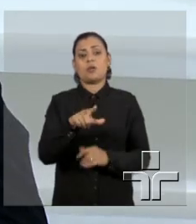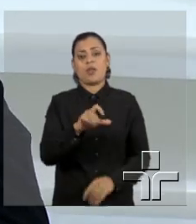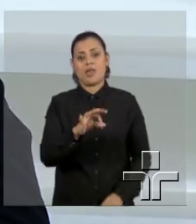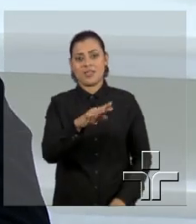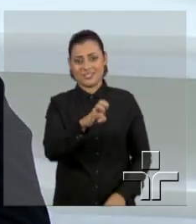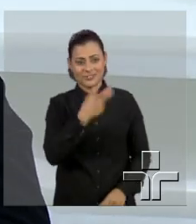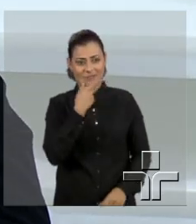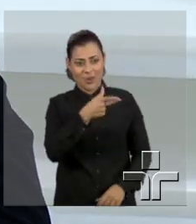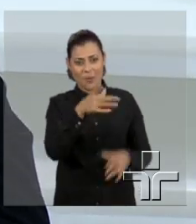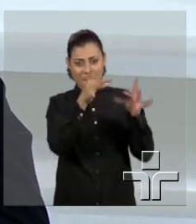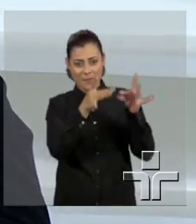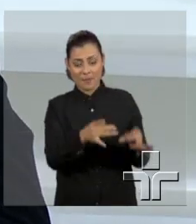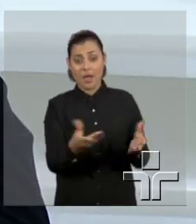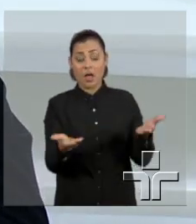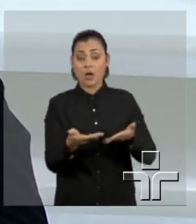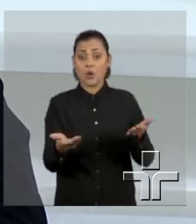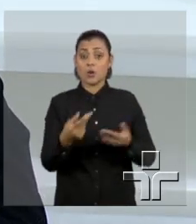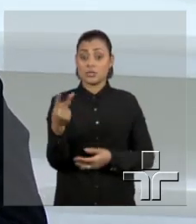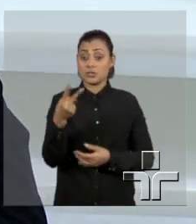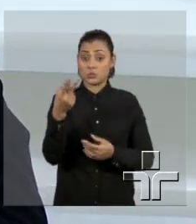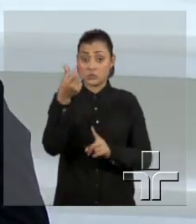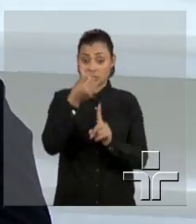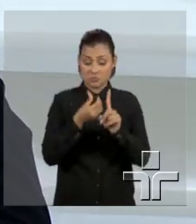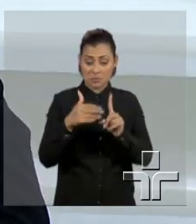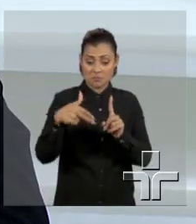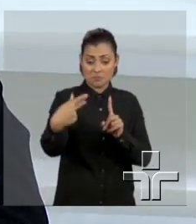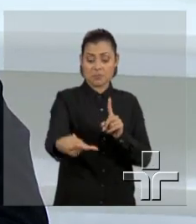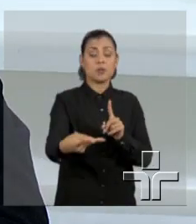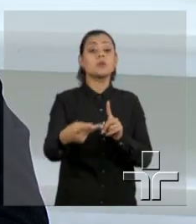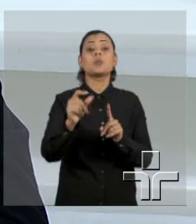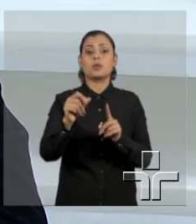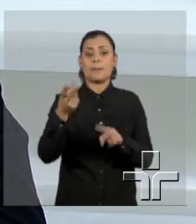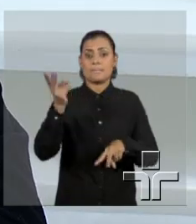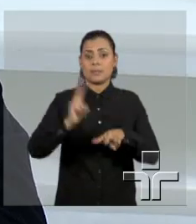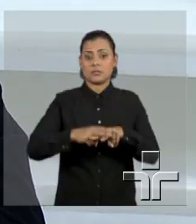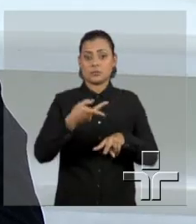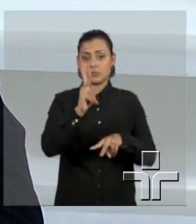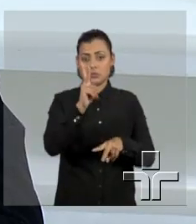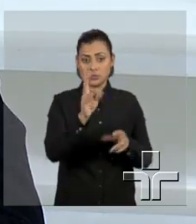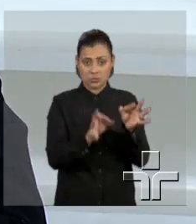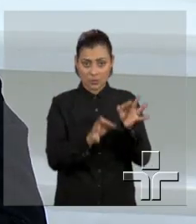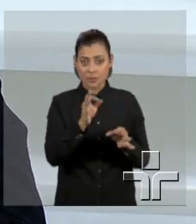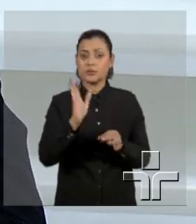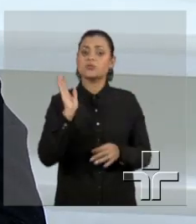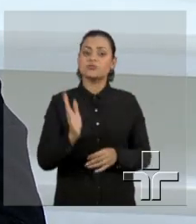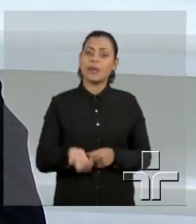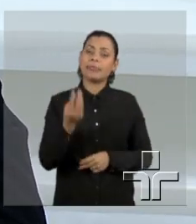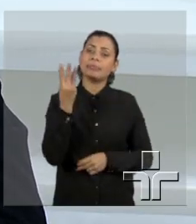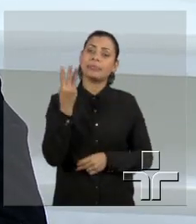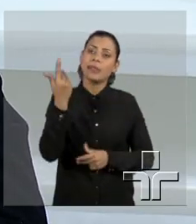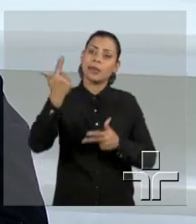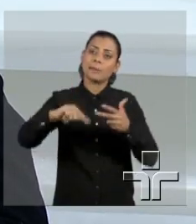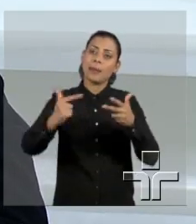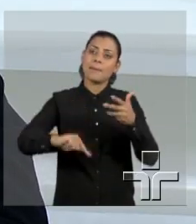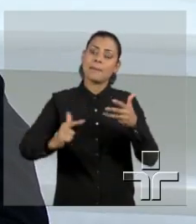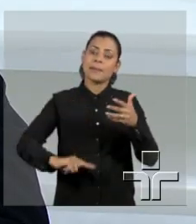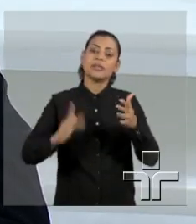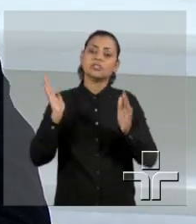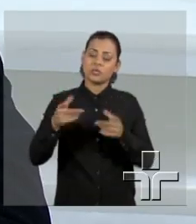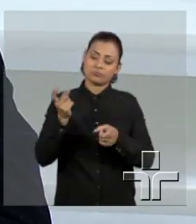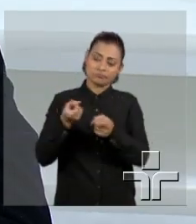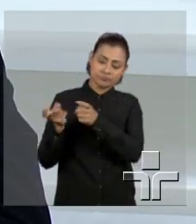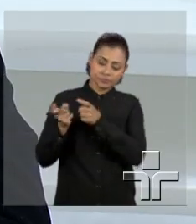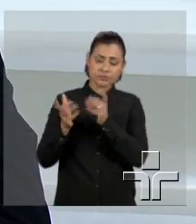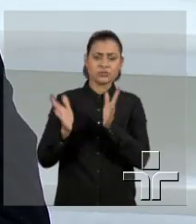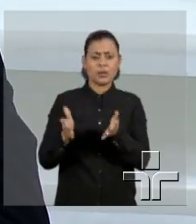pode discutir agora no segundo semestre novamente a prisão em segunda instância. Isso já foi discutido 3 vezes. Como é que se ouve